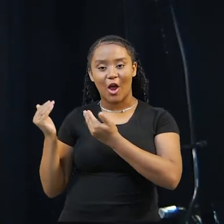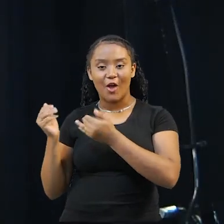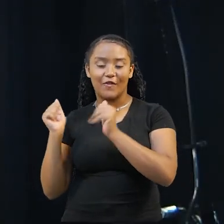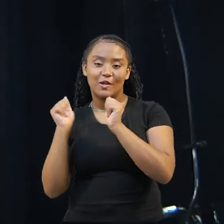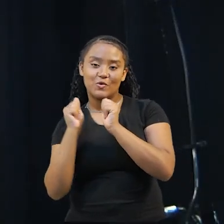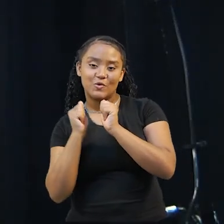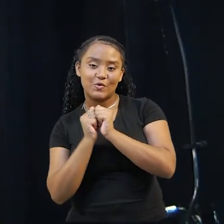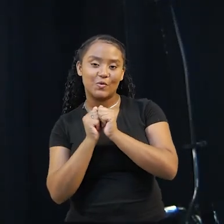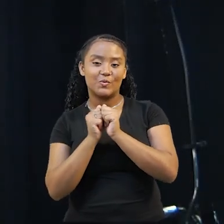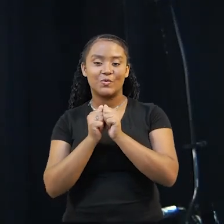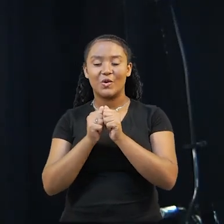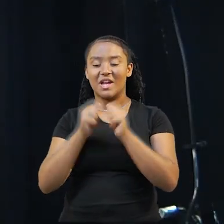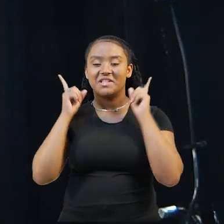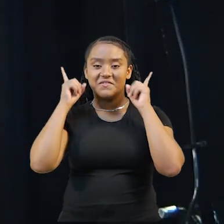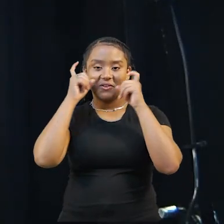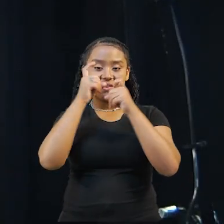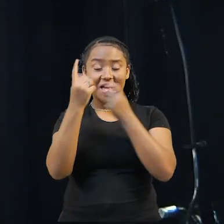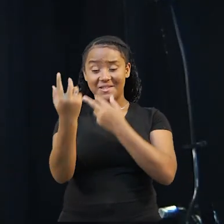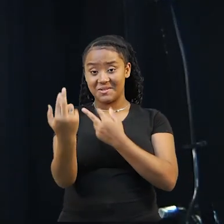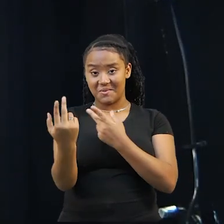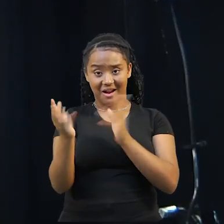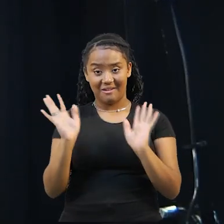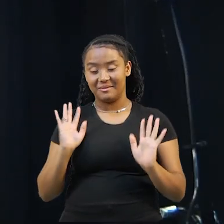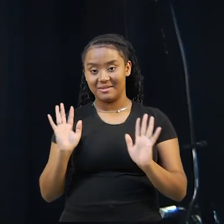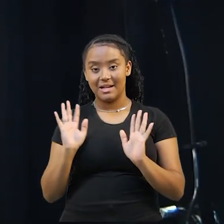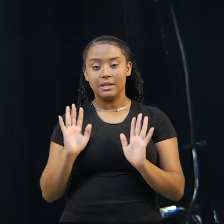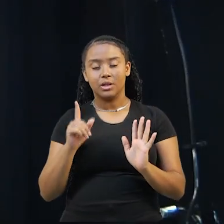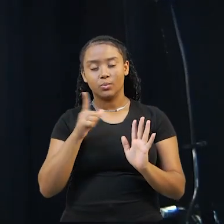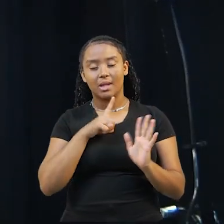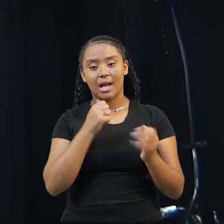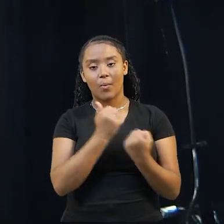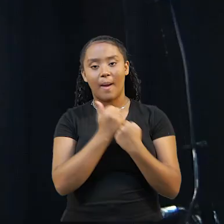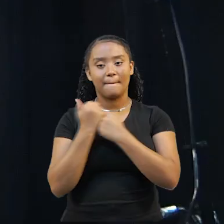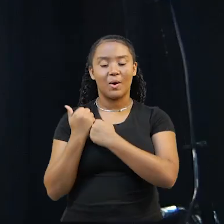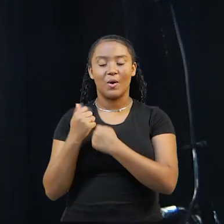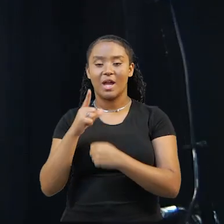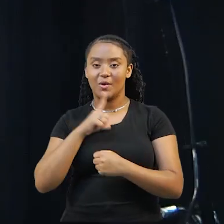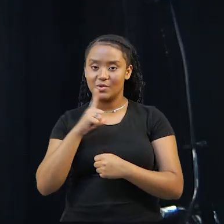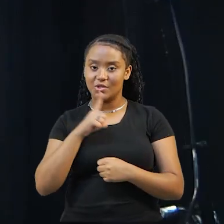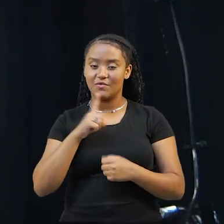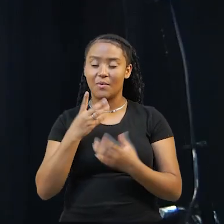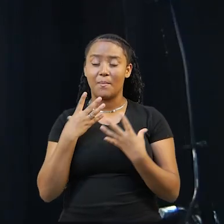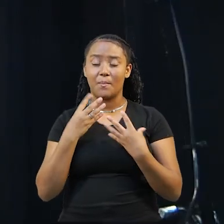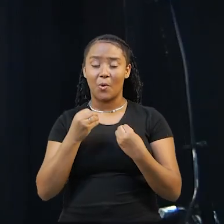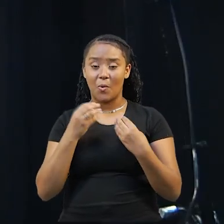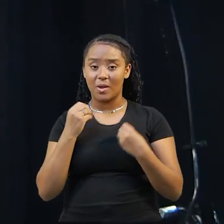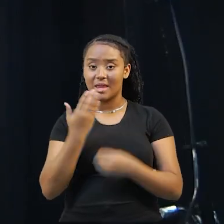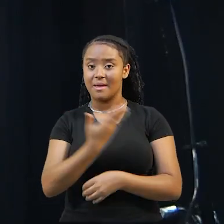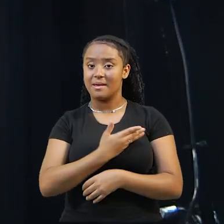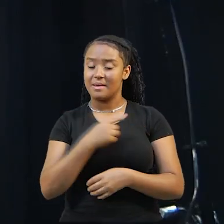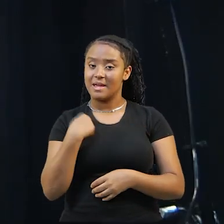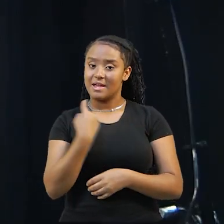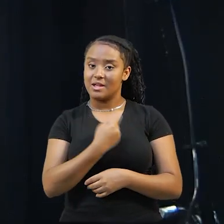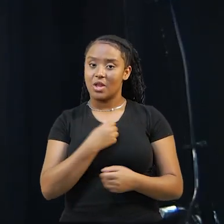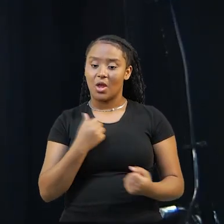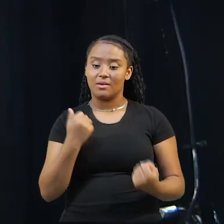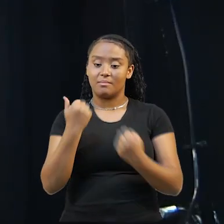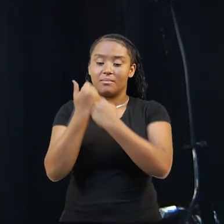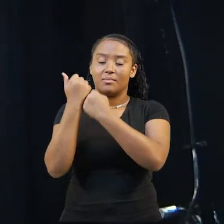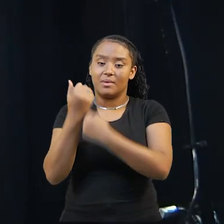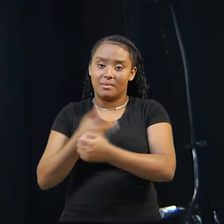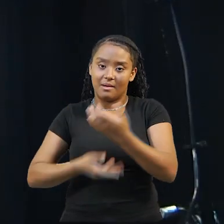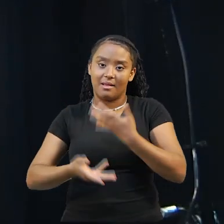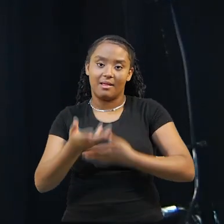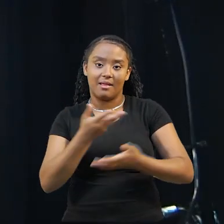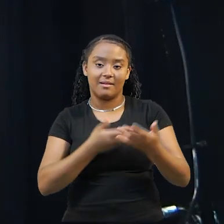mesmas dificuldades. Então, a gente acaba conseguindo ter um apoio, assim, de amigas. Eu tive muitas amigas que a gente se